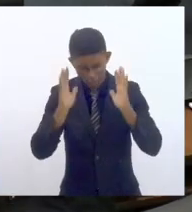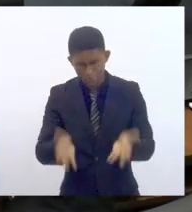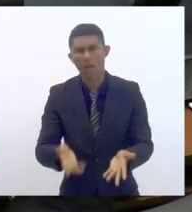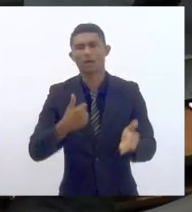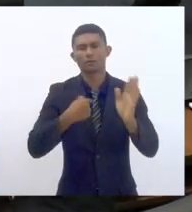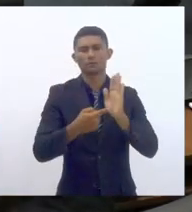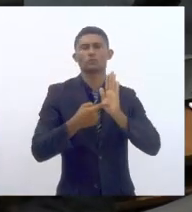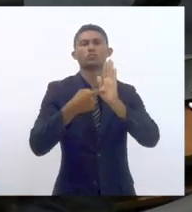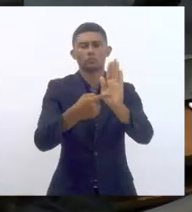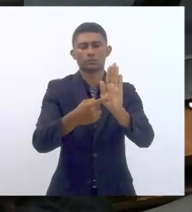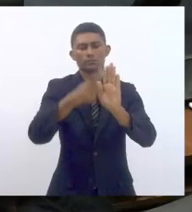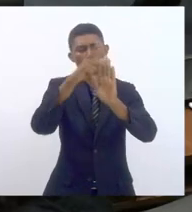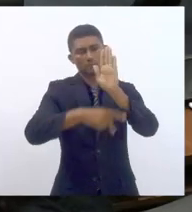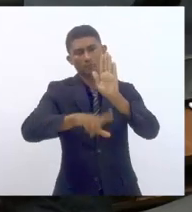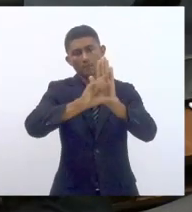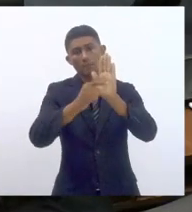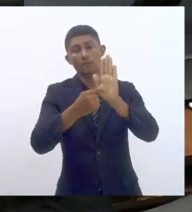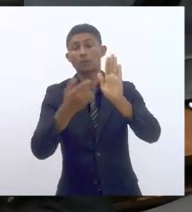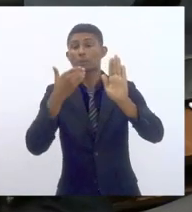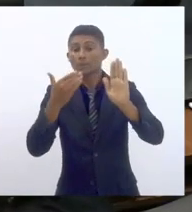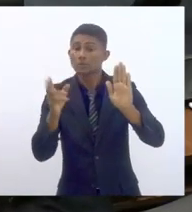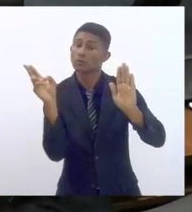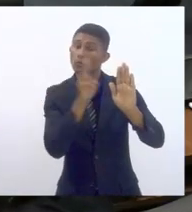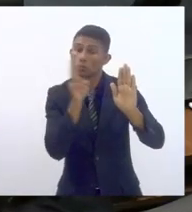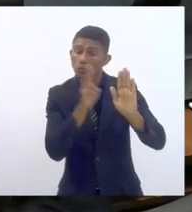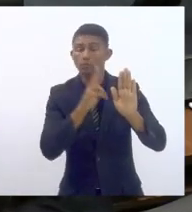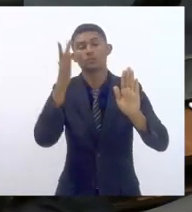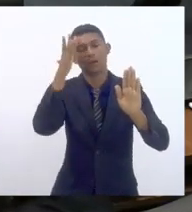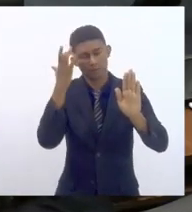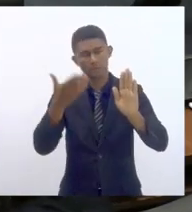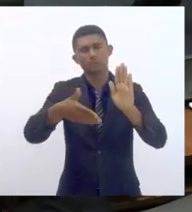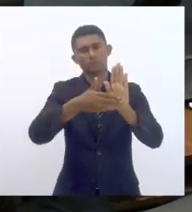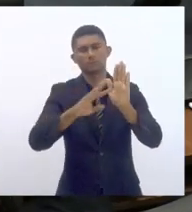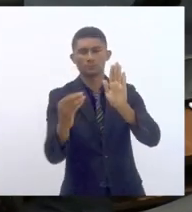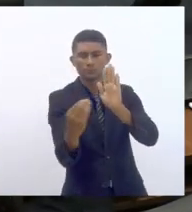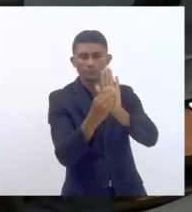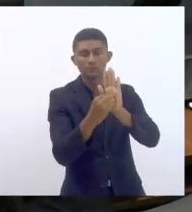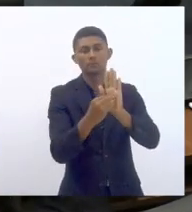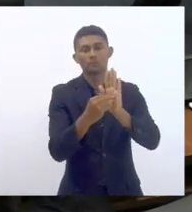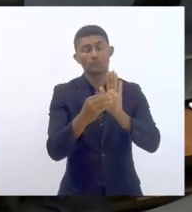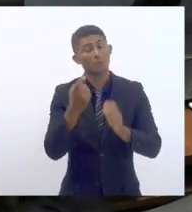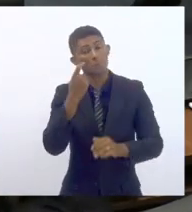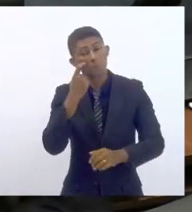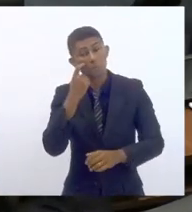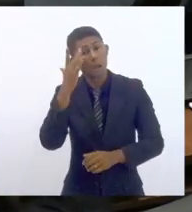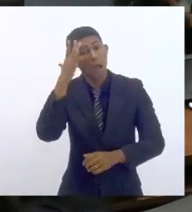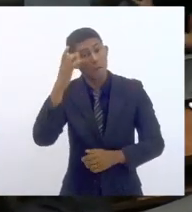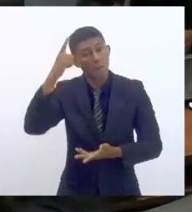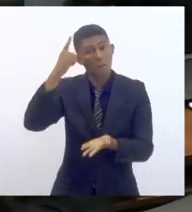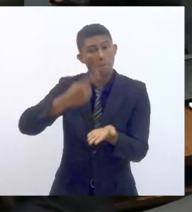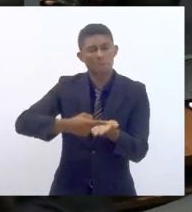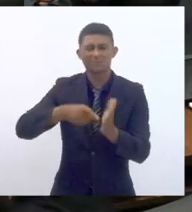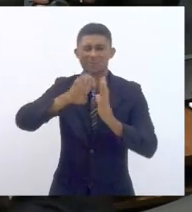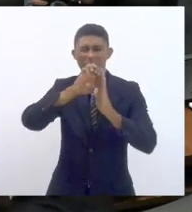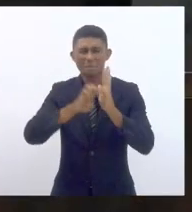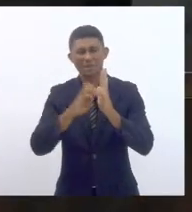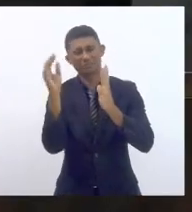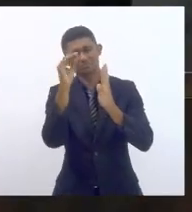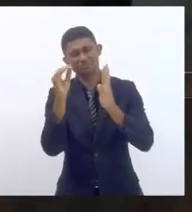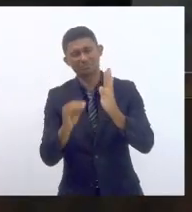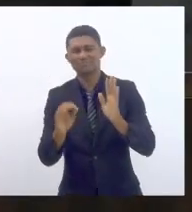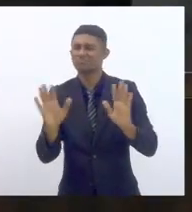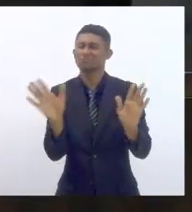o projeto, já pedi urgência e amanhã vem a pauta. Nós vamos fazer só um acordo amanhã para que a gente não emende. Tentar, se